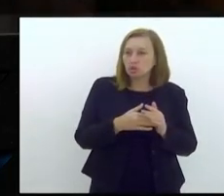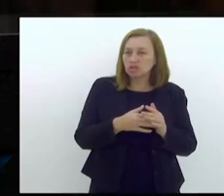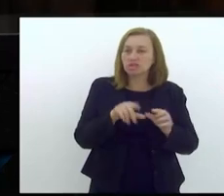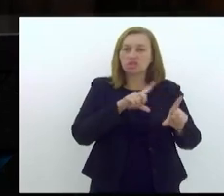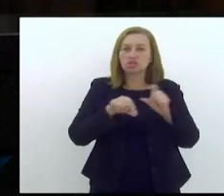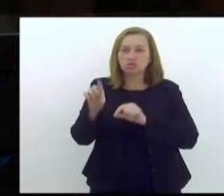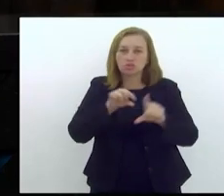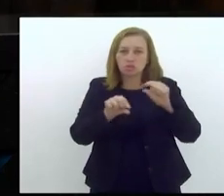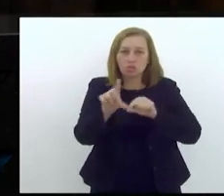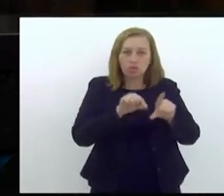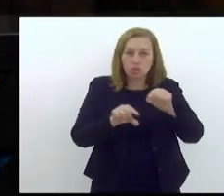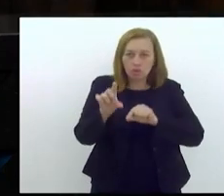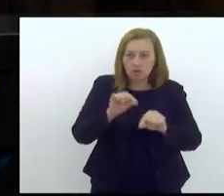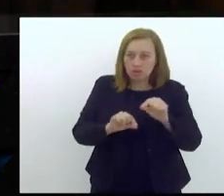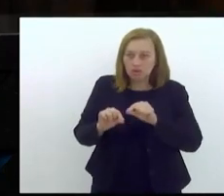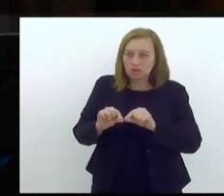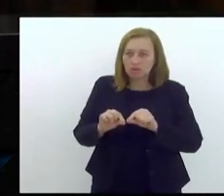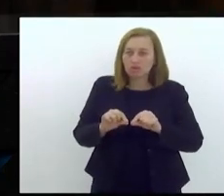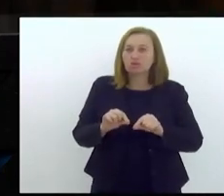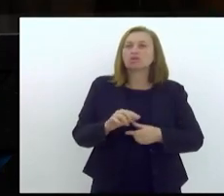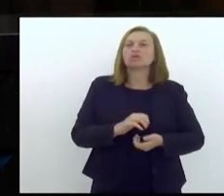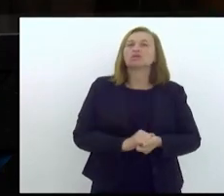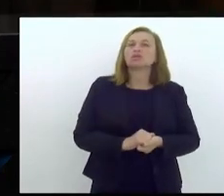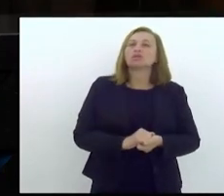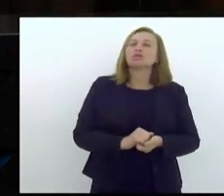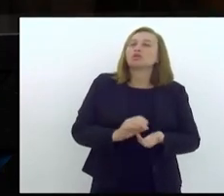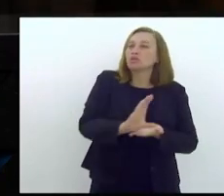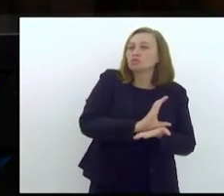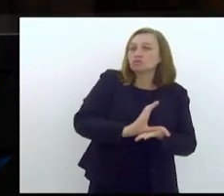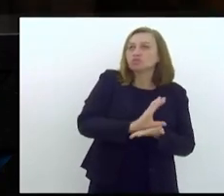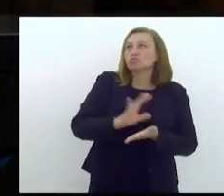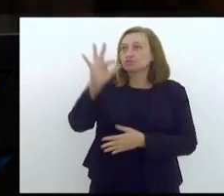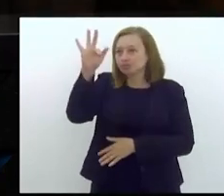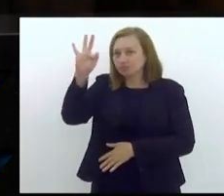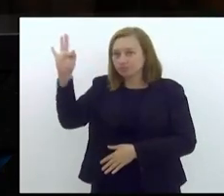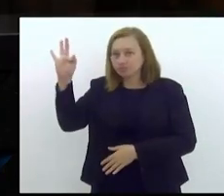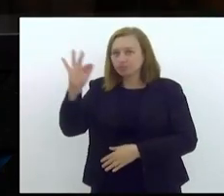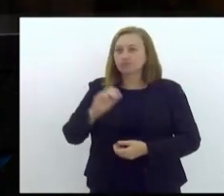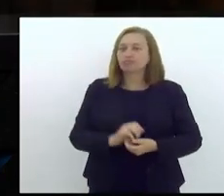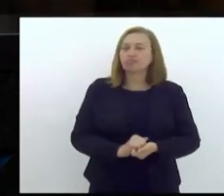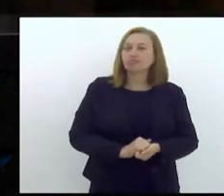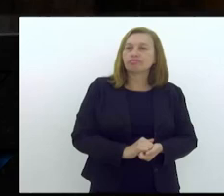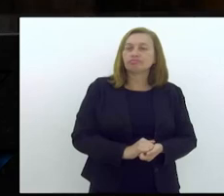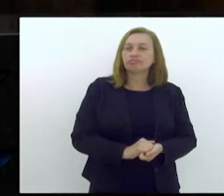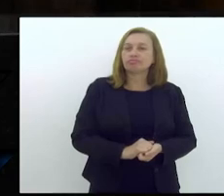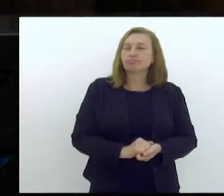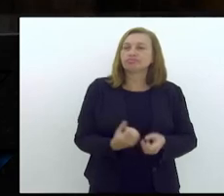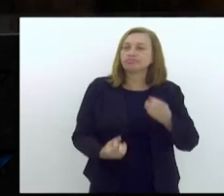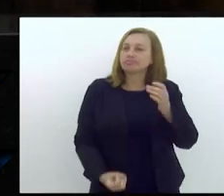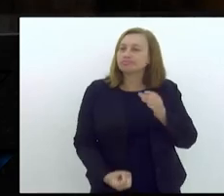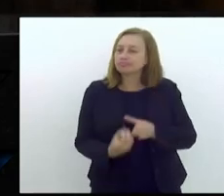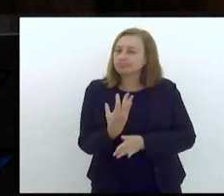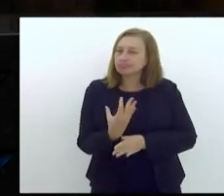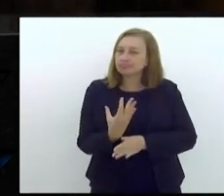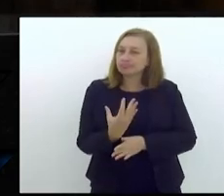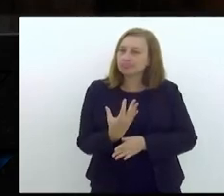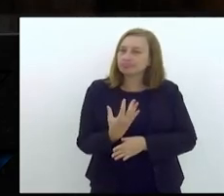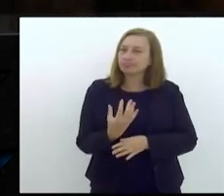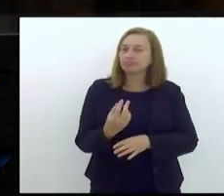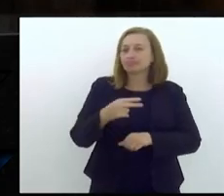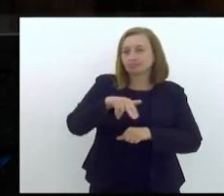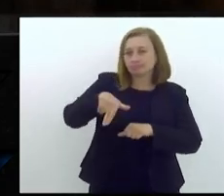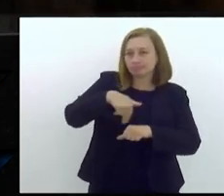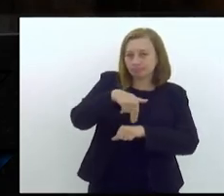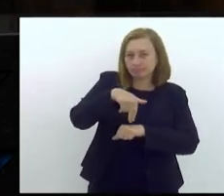decisões estarão no âmbito do Conselho Federal ativo que estará instalado na União